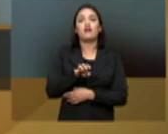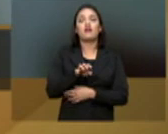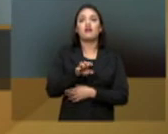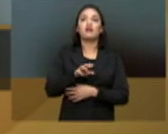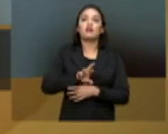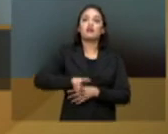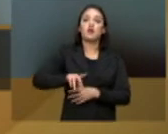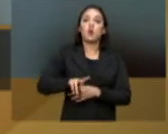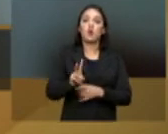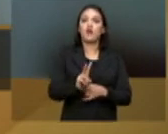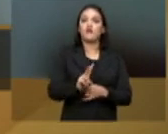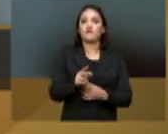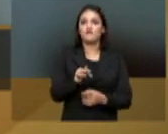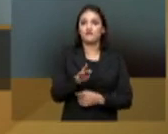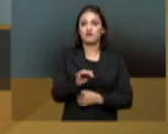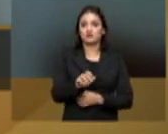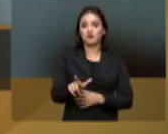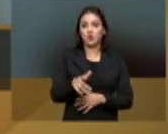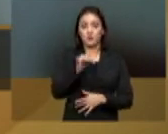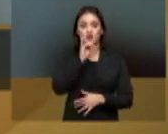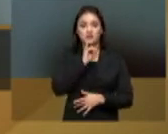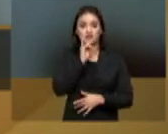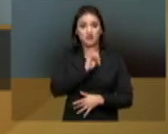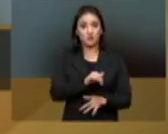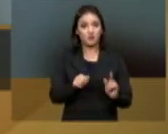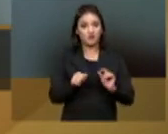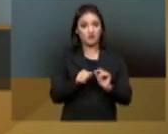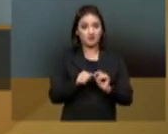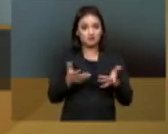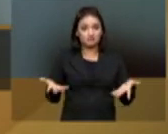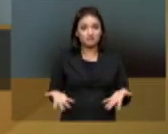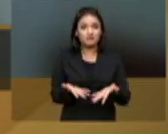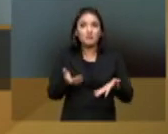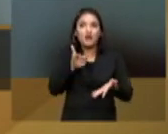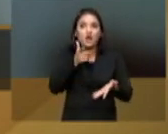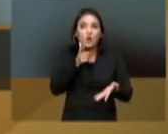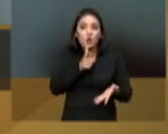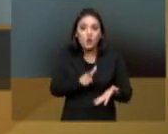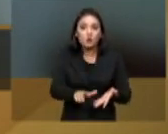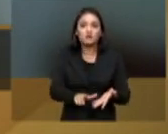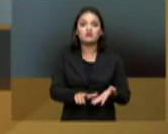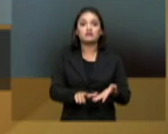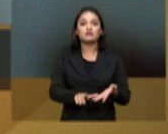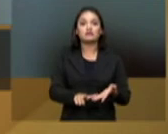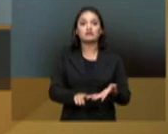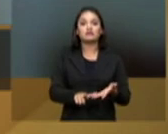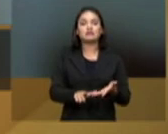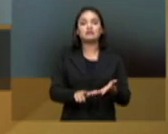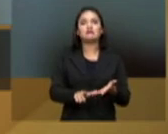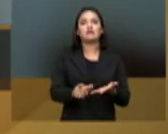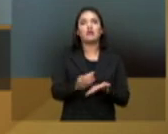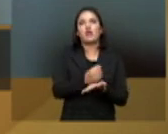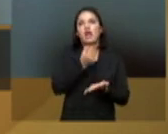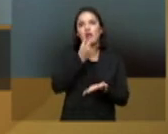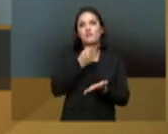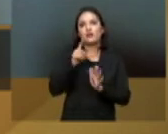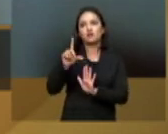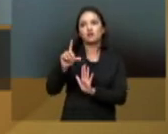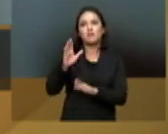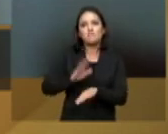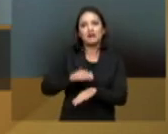contribuição, como, por exemplo, promover o barateamento de um fármaco.